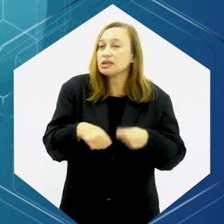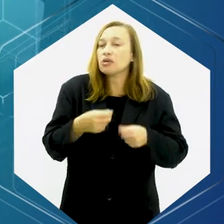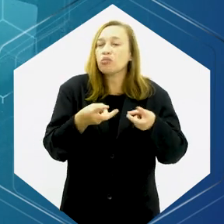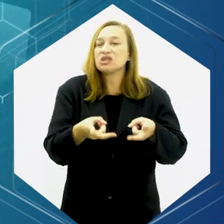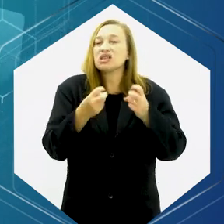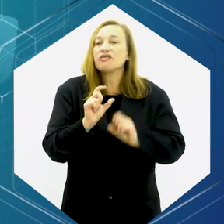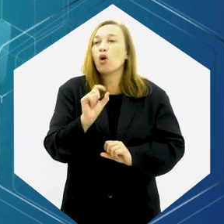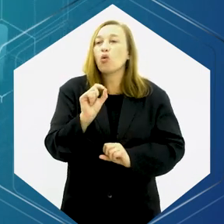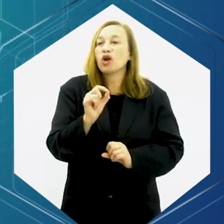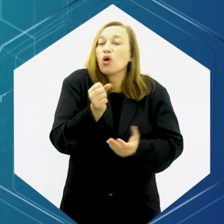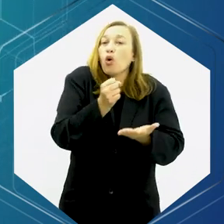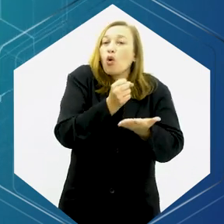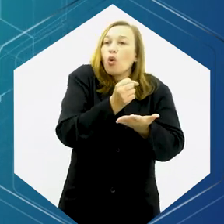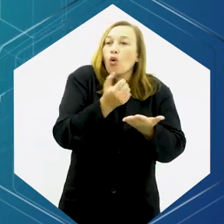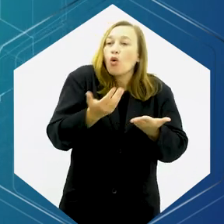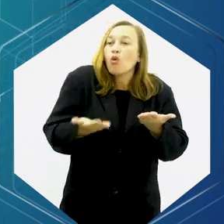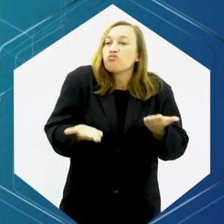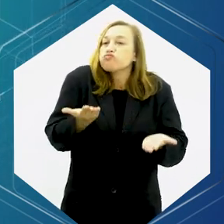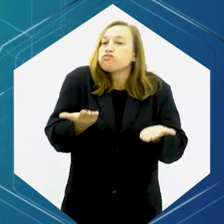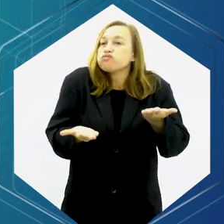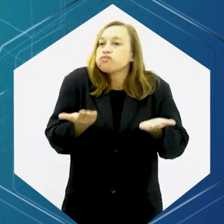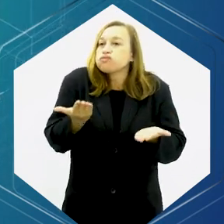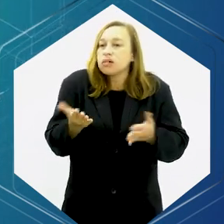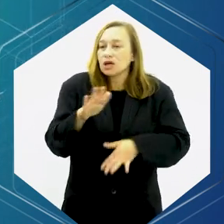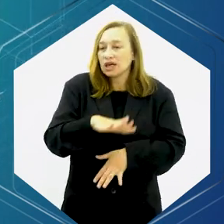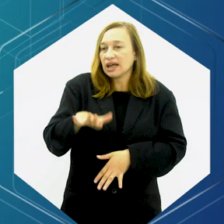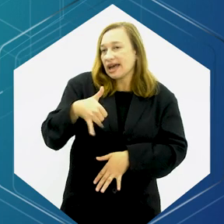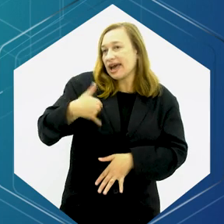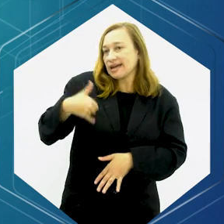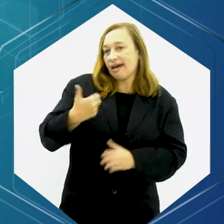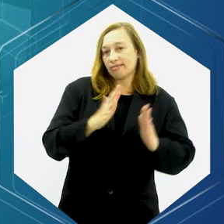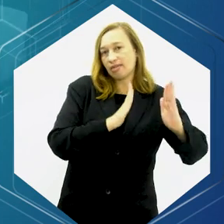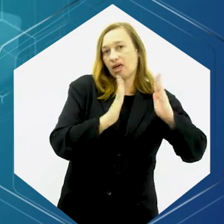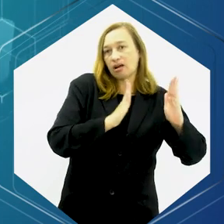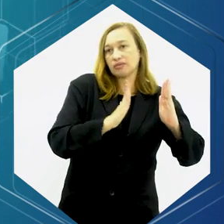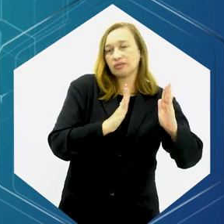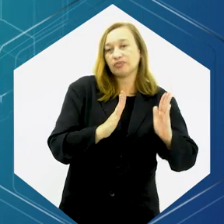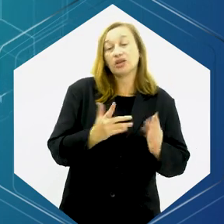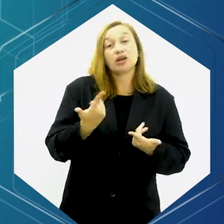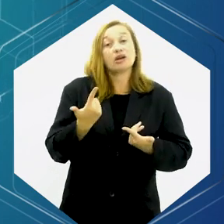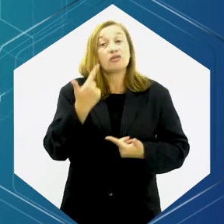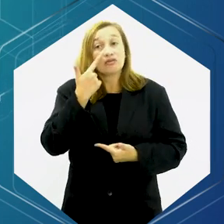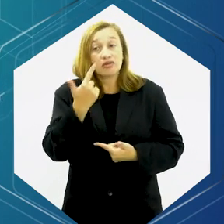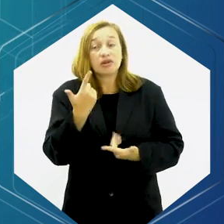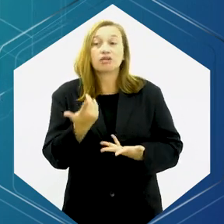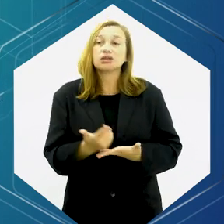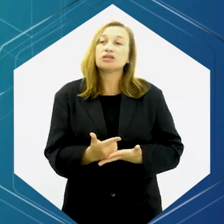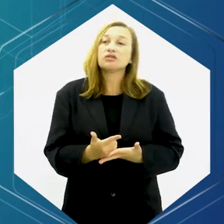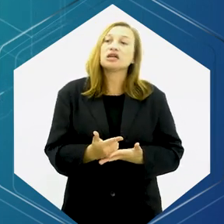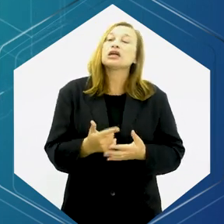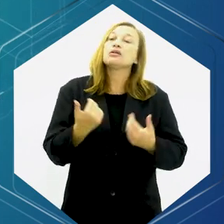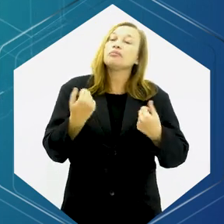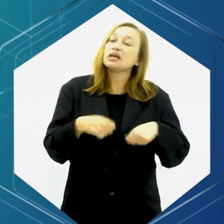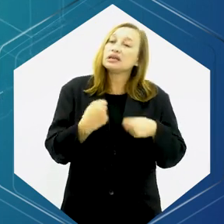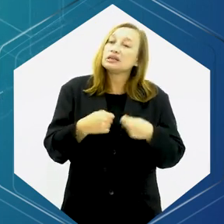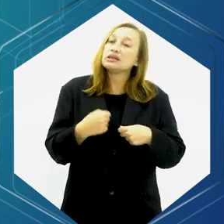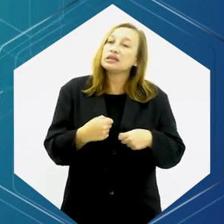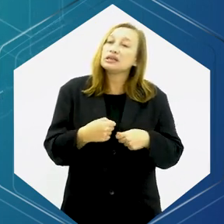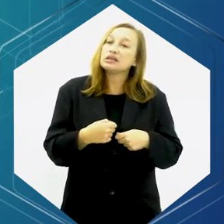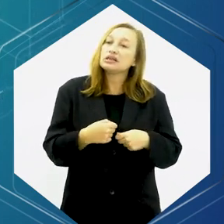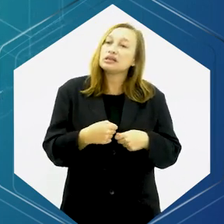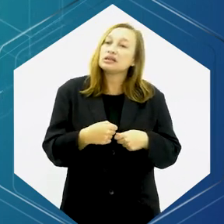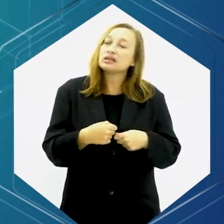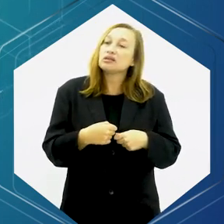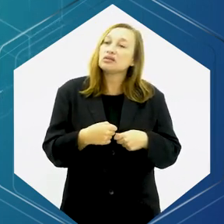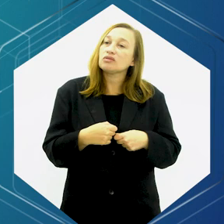precisa considerar eh o peso o IMC daquela criança pela idade dela e pra gente fazer isso a gente precisa o que a gente